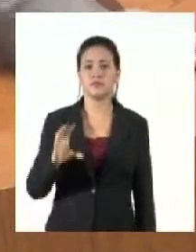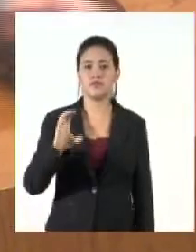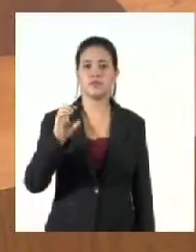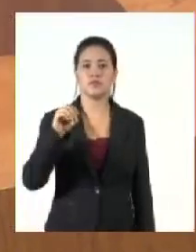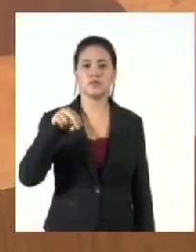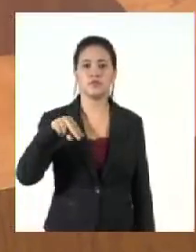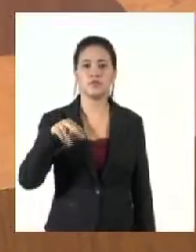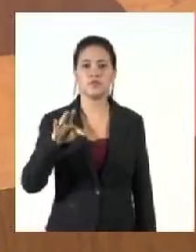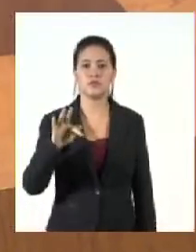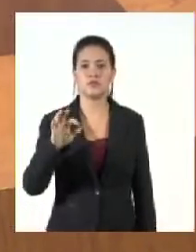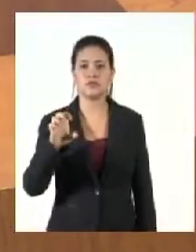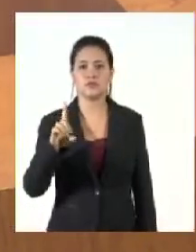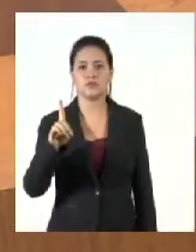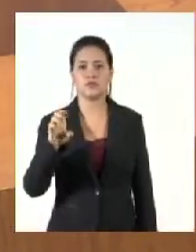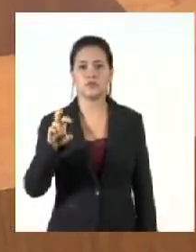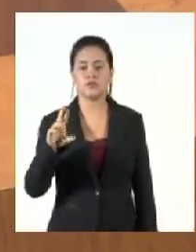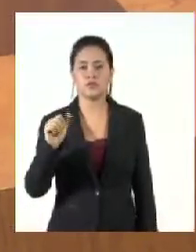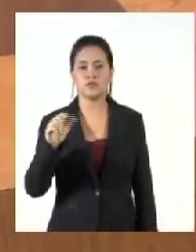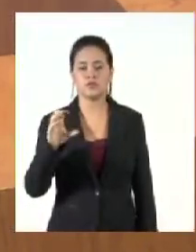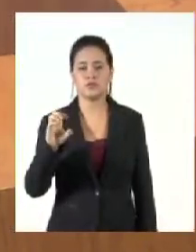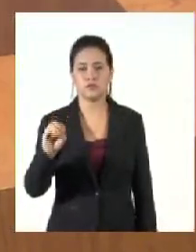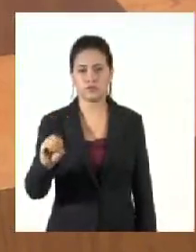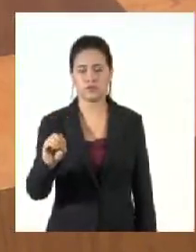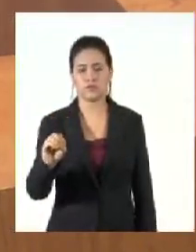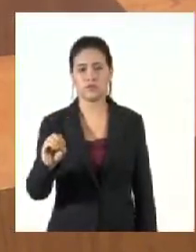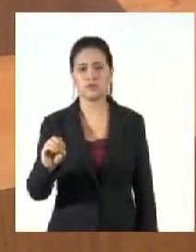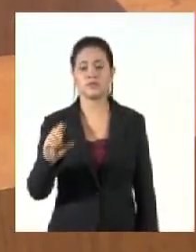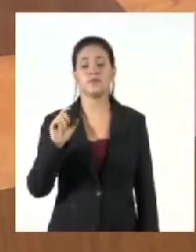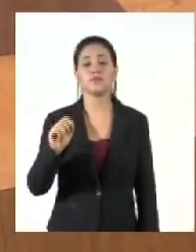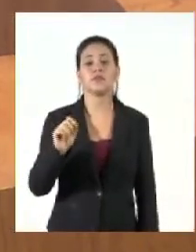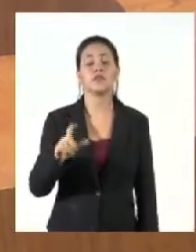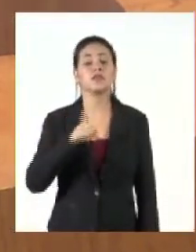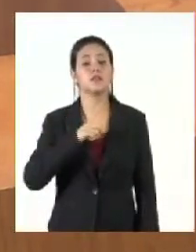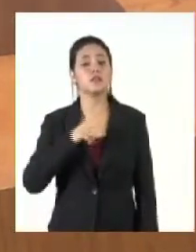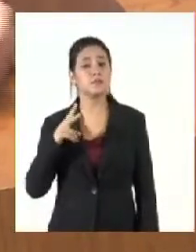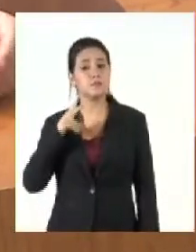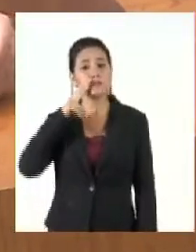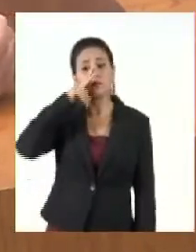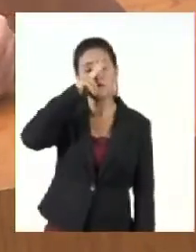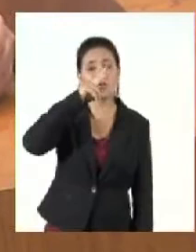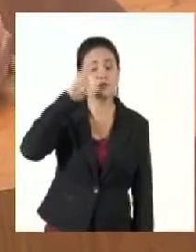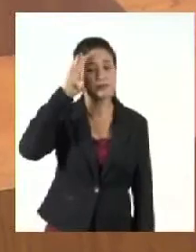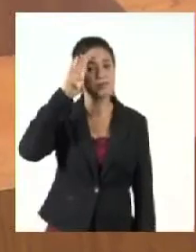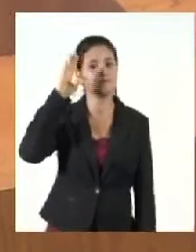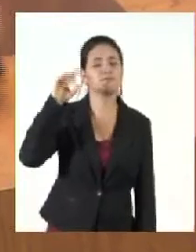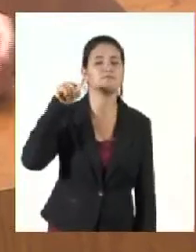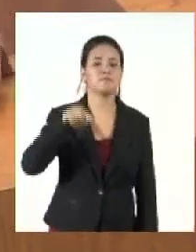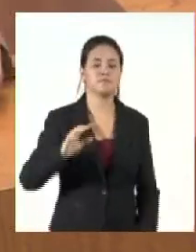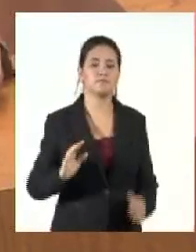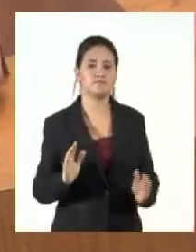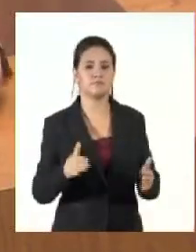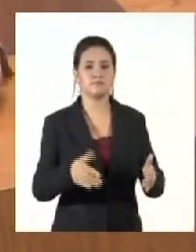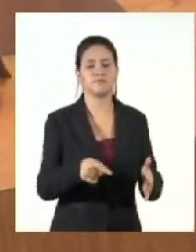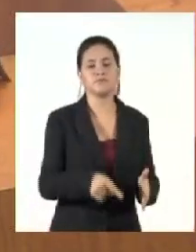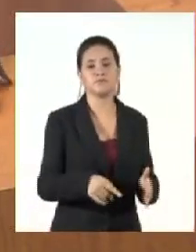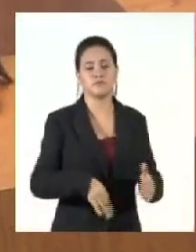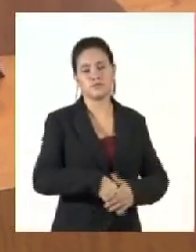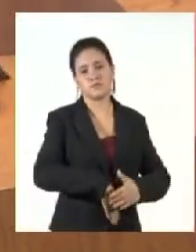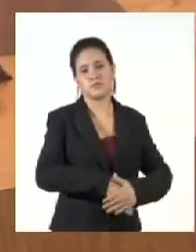forma manteria o poder intacto e total sobre o futebol, mascarado por uma liga, mascarado por uma farsa